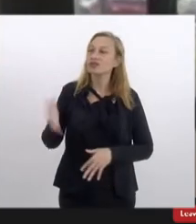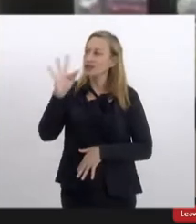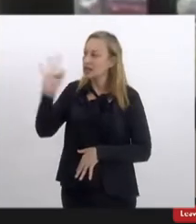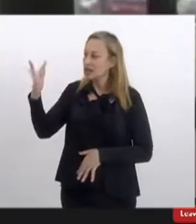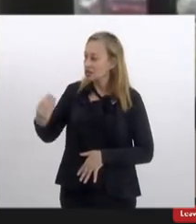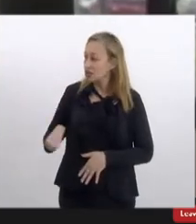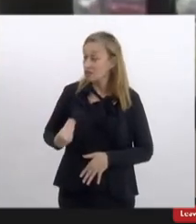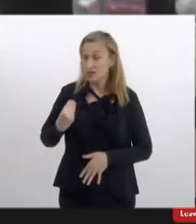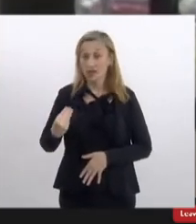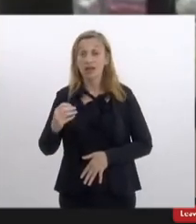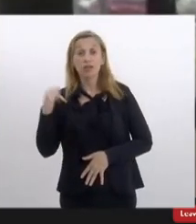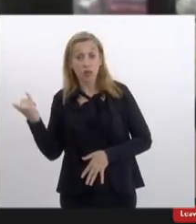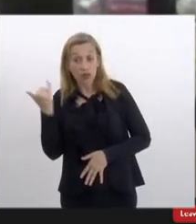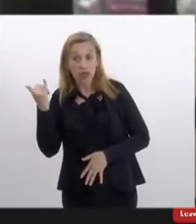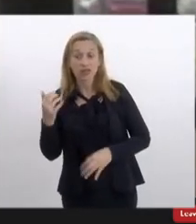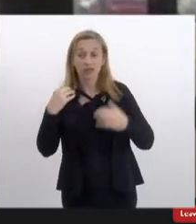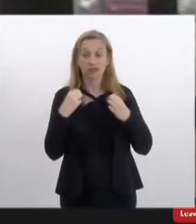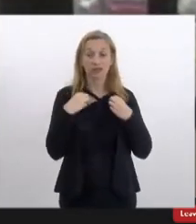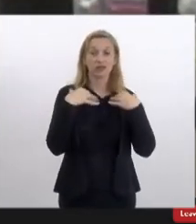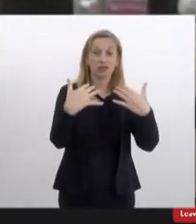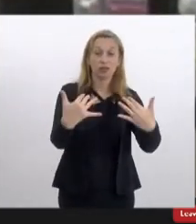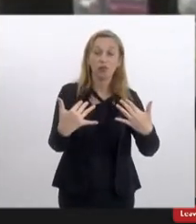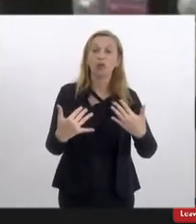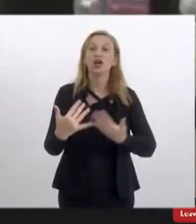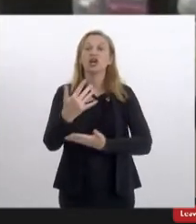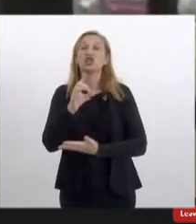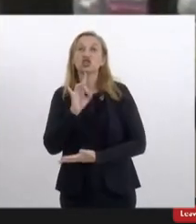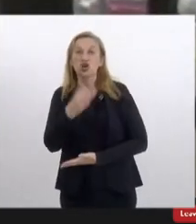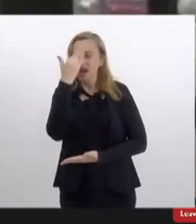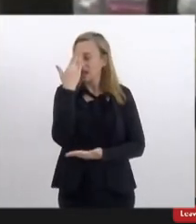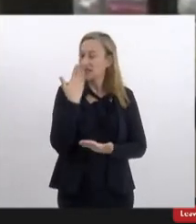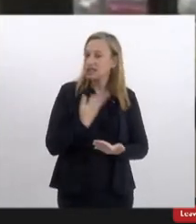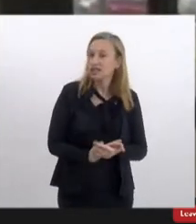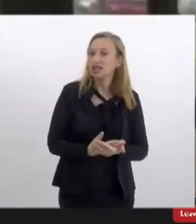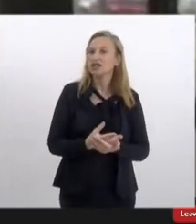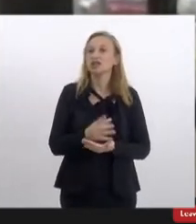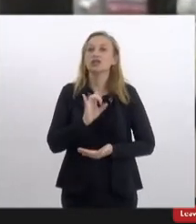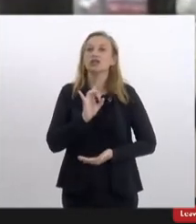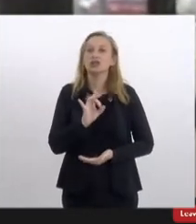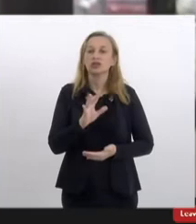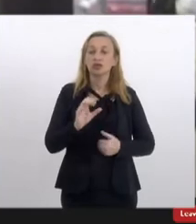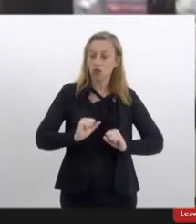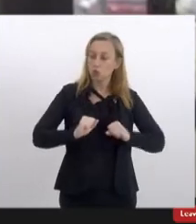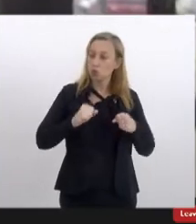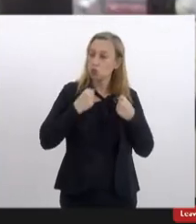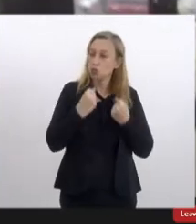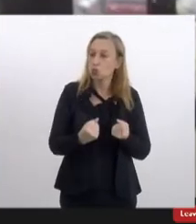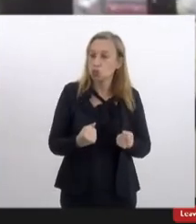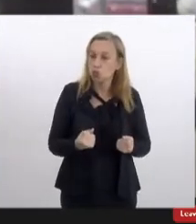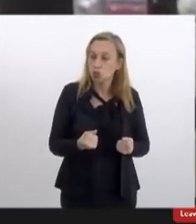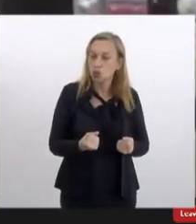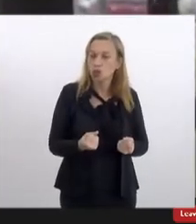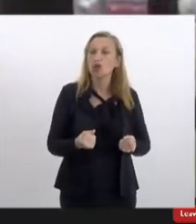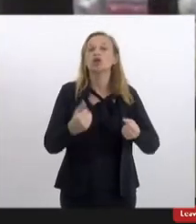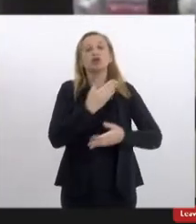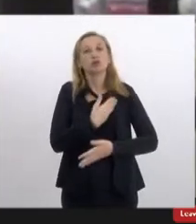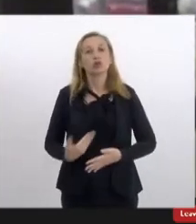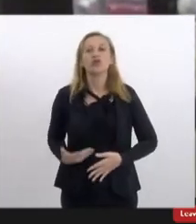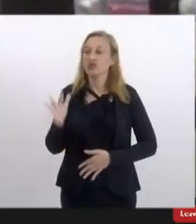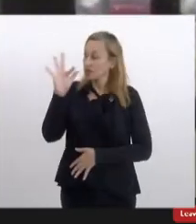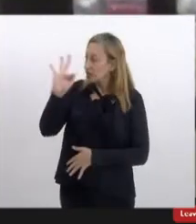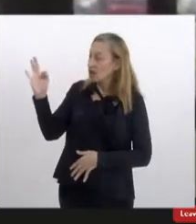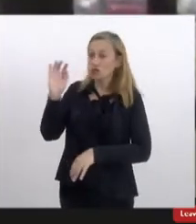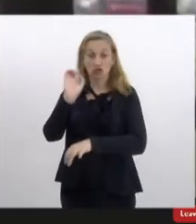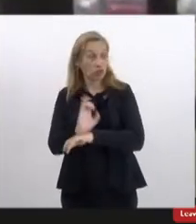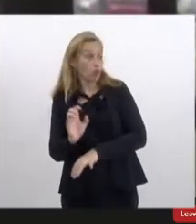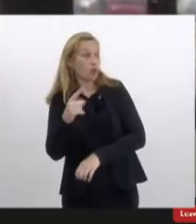presente nessa importante audiência pública. Né, a gente só acredita que apenas com a união de esforços, né, do governo federal,